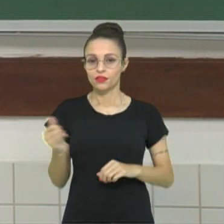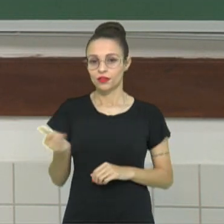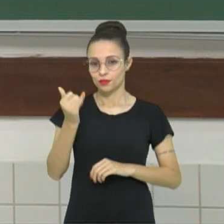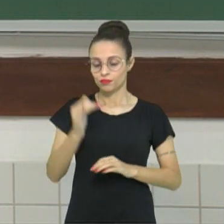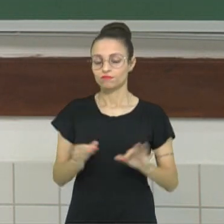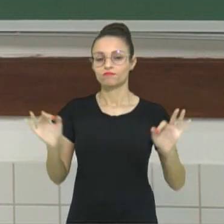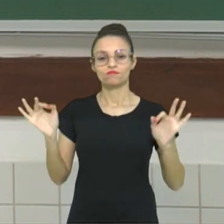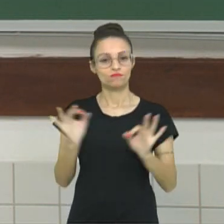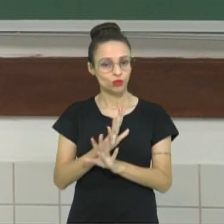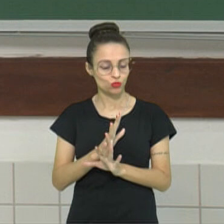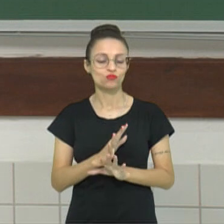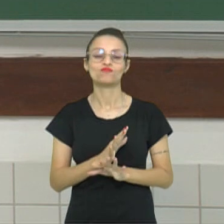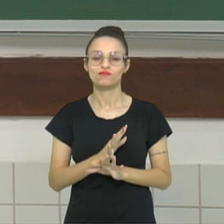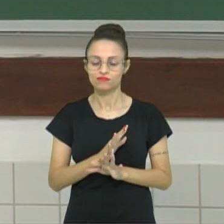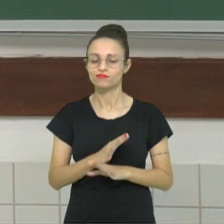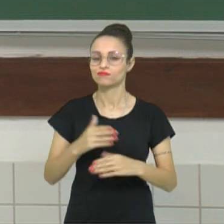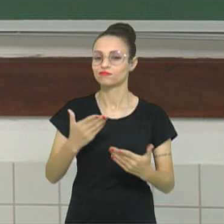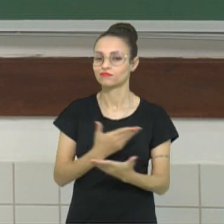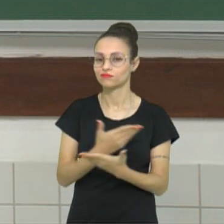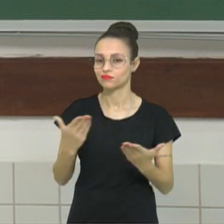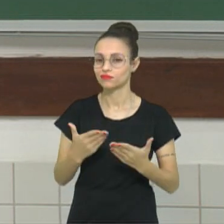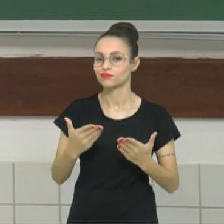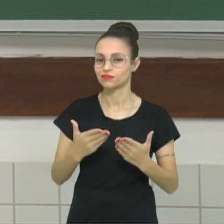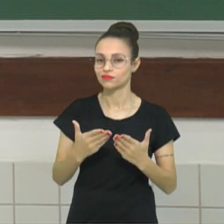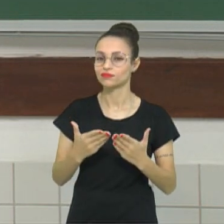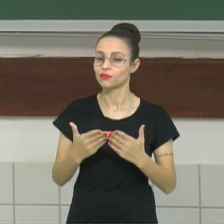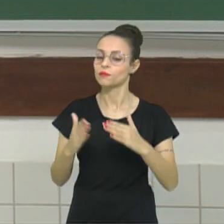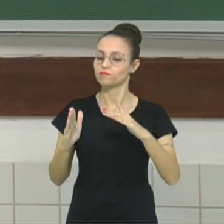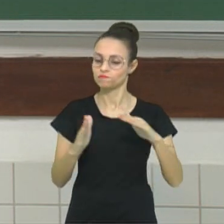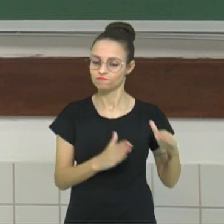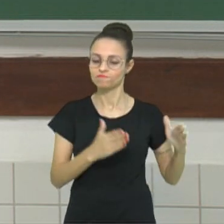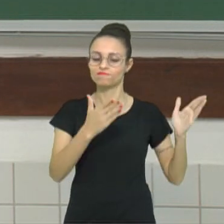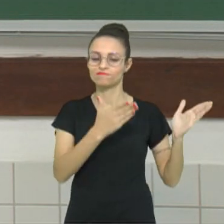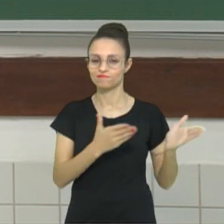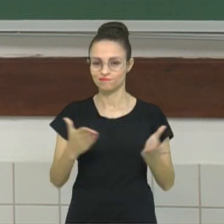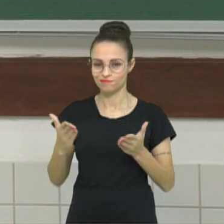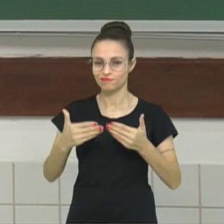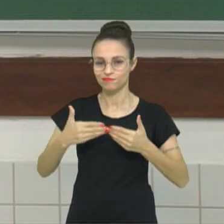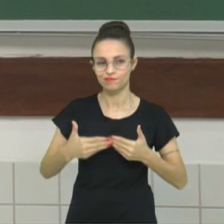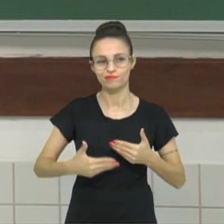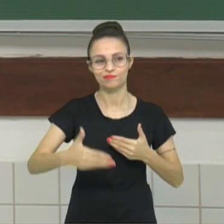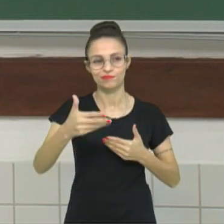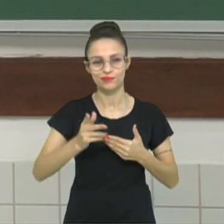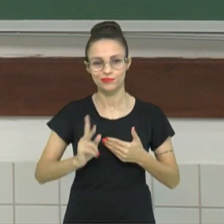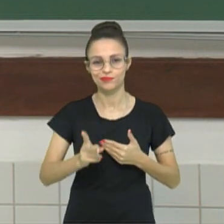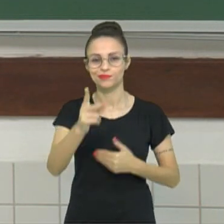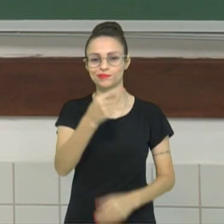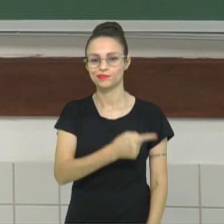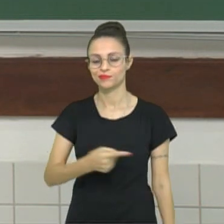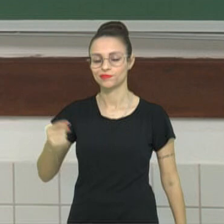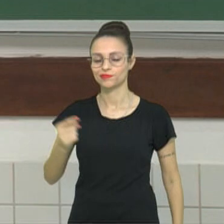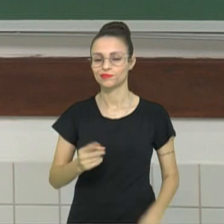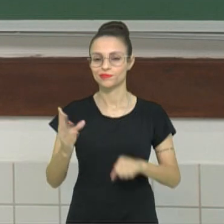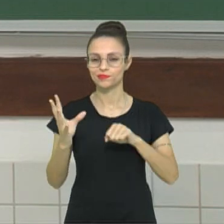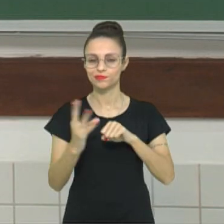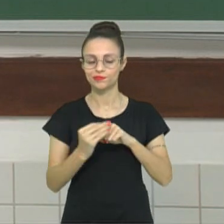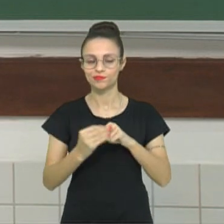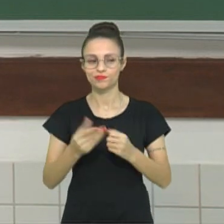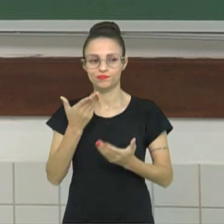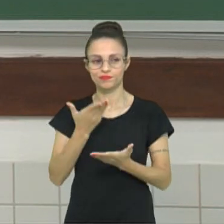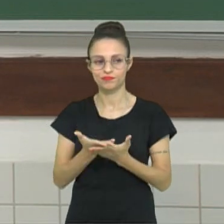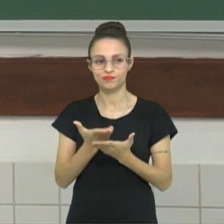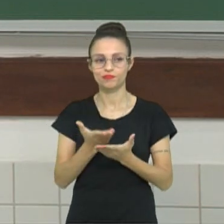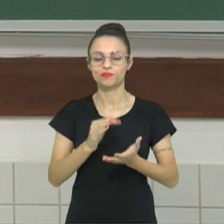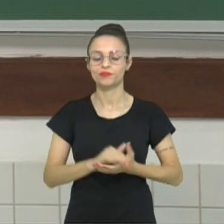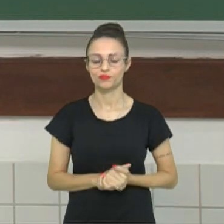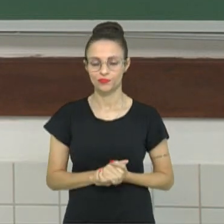importantes aí dados para você, nós vamos, né, dar continuidade na nossa aula, na nossa Semana do Conhecimento. Então,